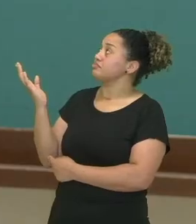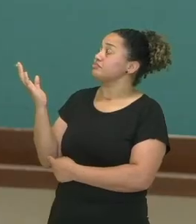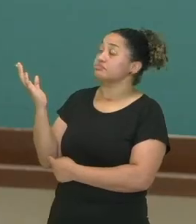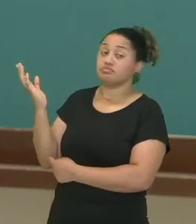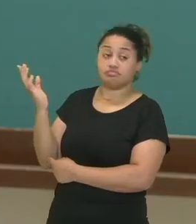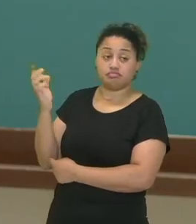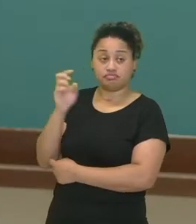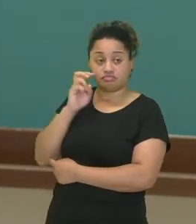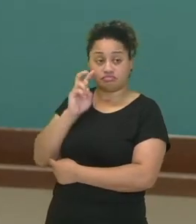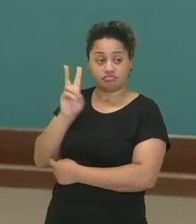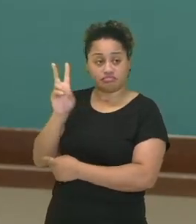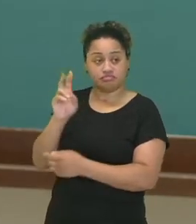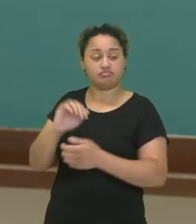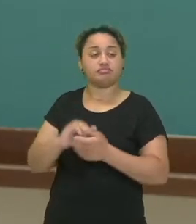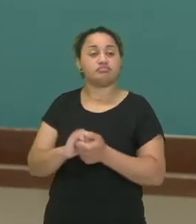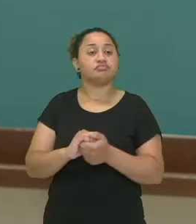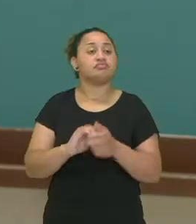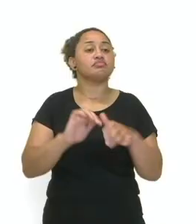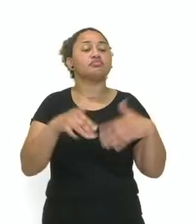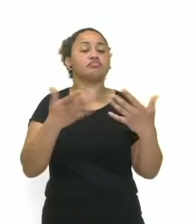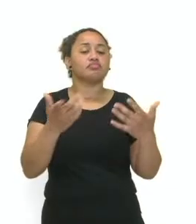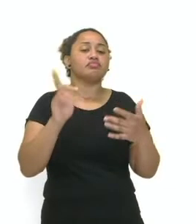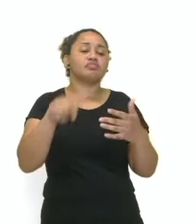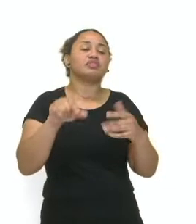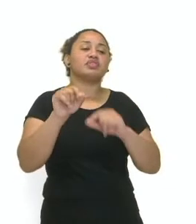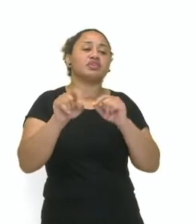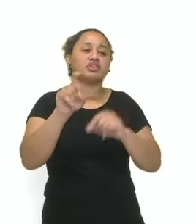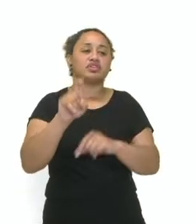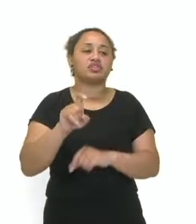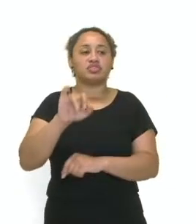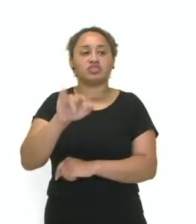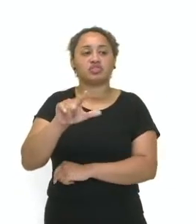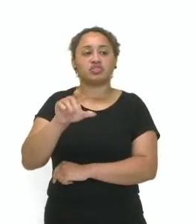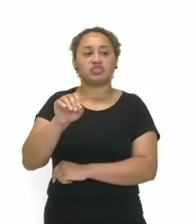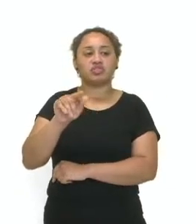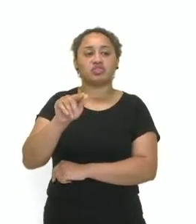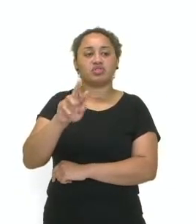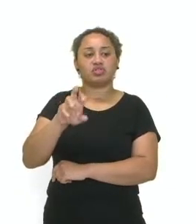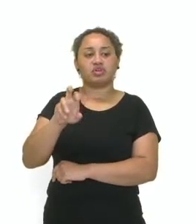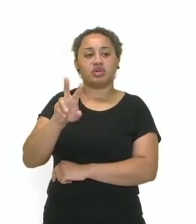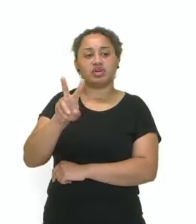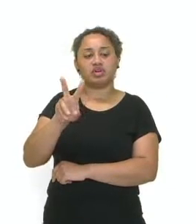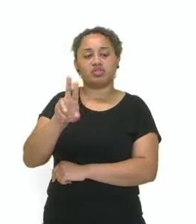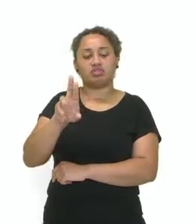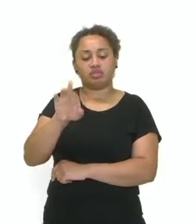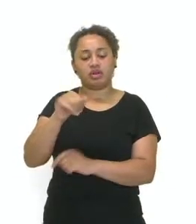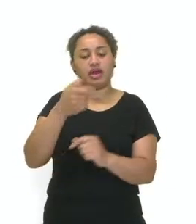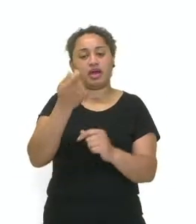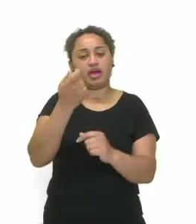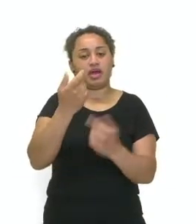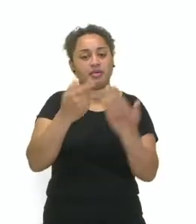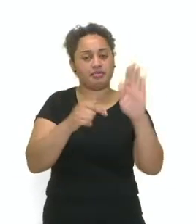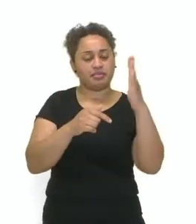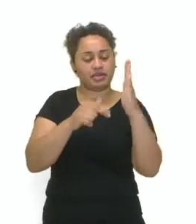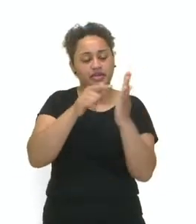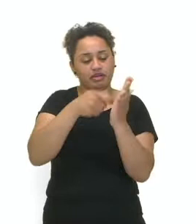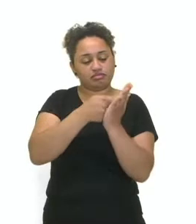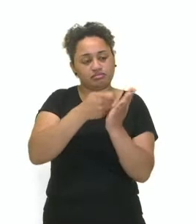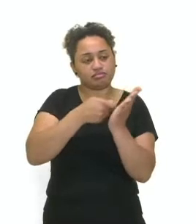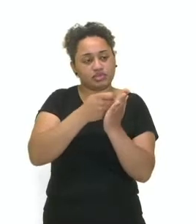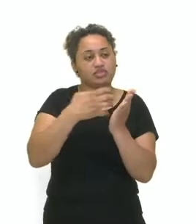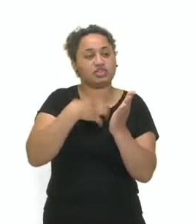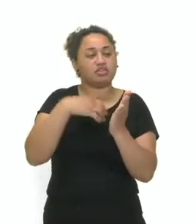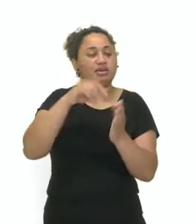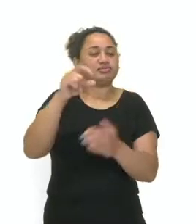xilogravura. Então, a xilogravura é a gravação feita sobre madeira, é uma das formas mais antigas do ato